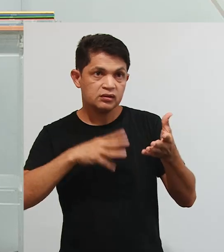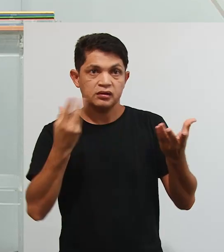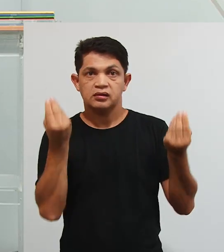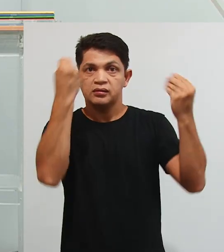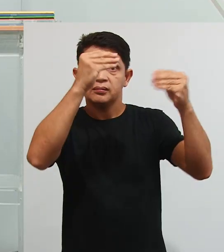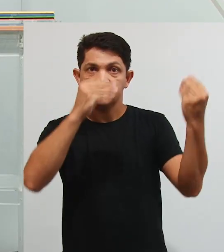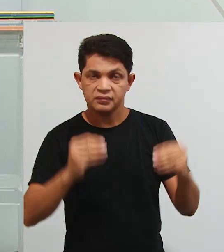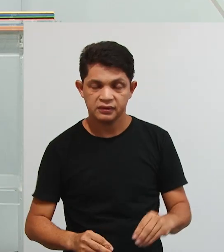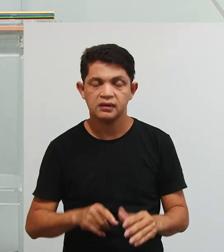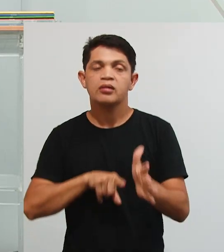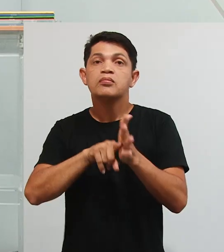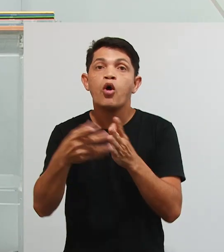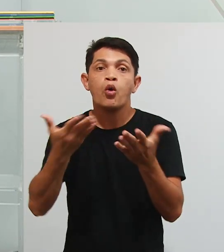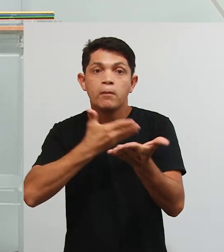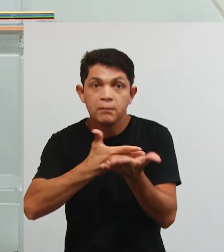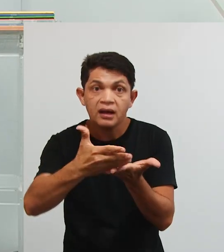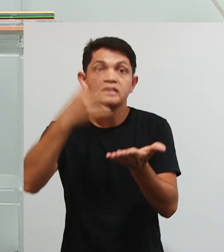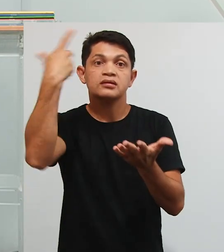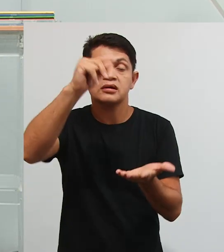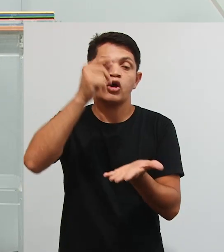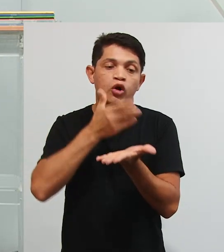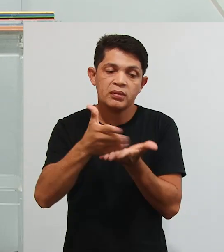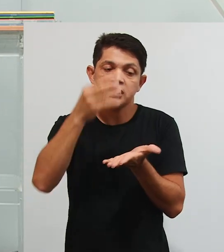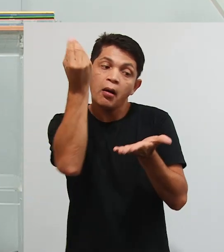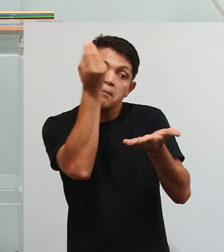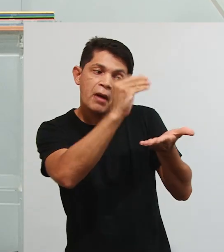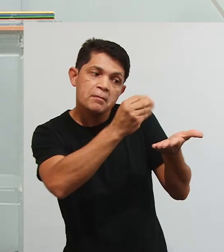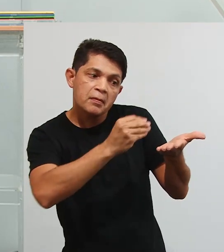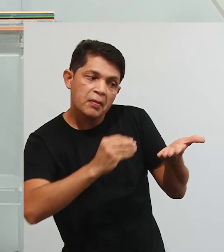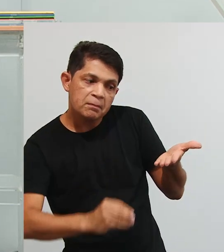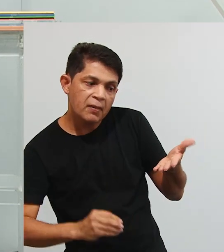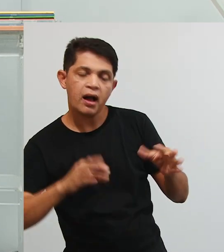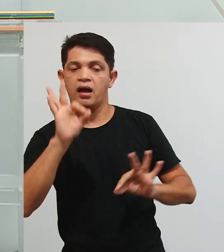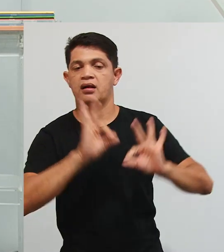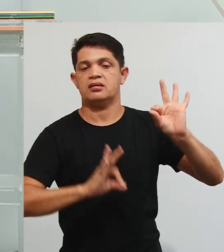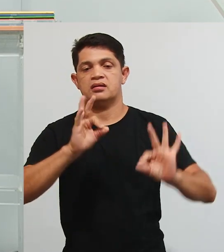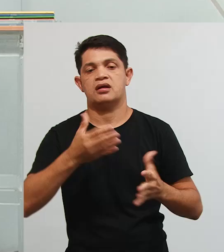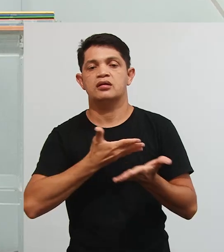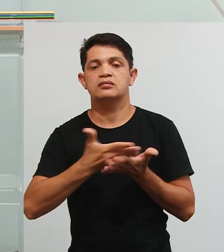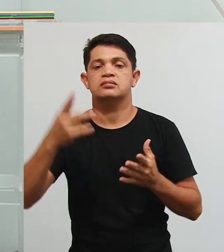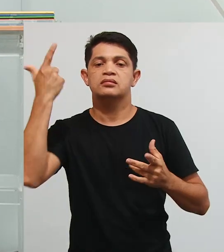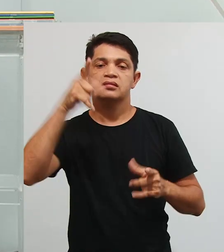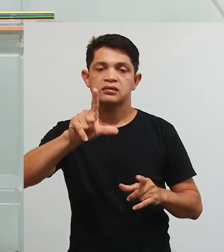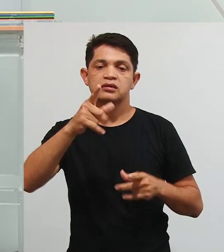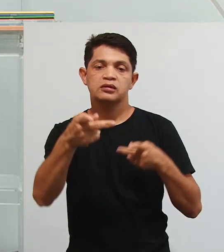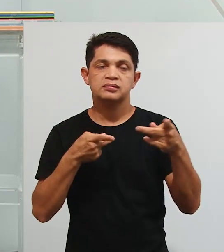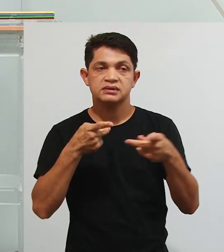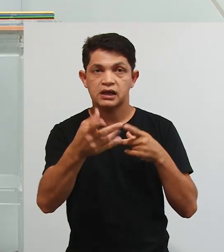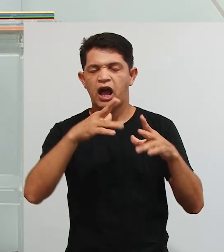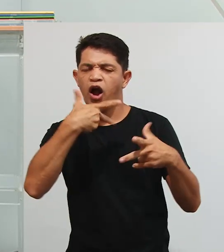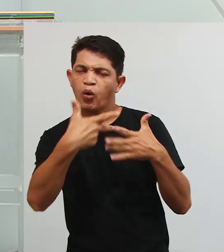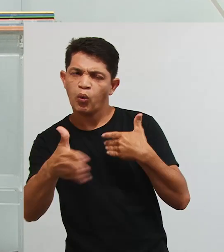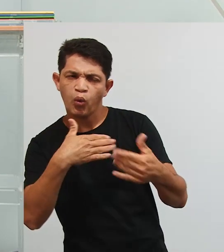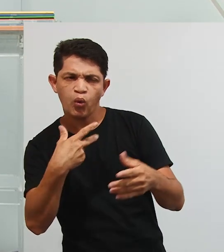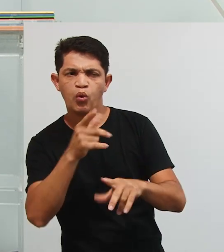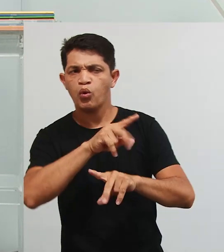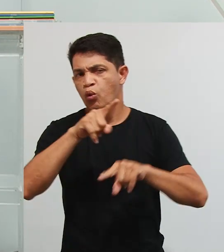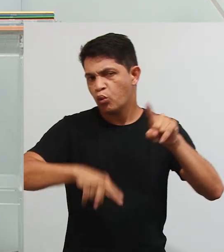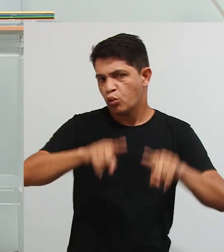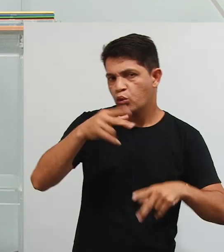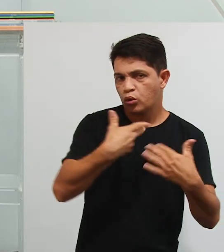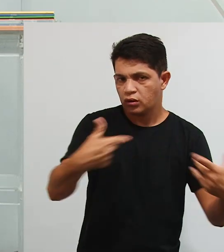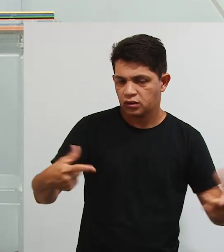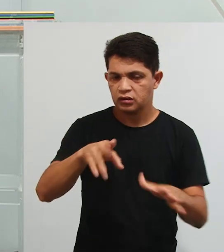você começa a investigação. Mas não necessariamente é essa a estrutura. Alguns projetos de pesquisa que não